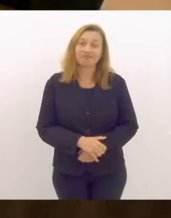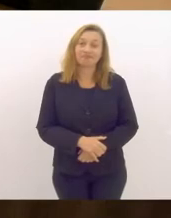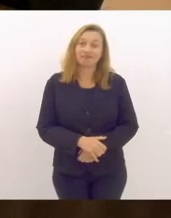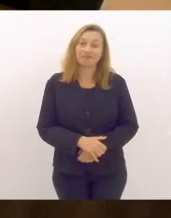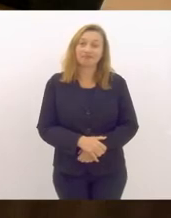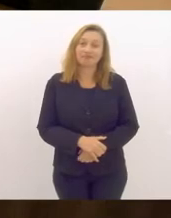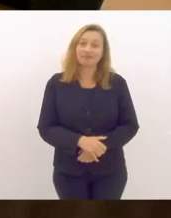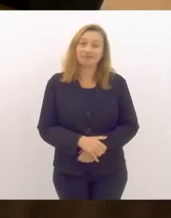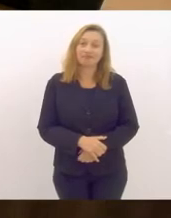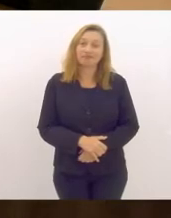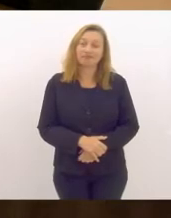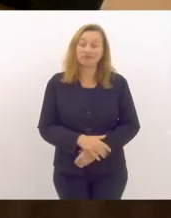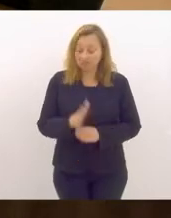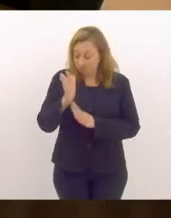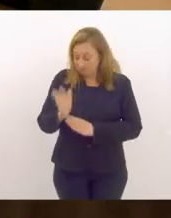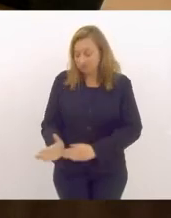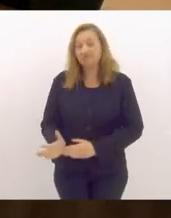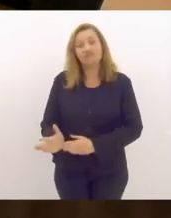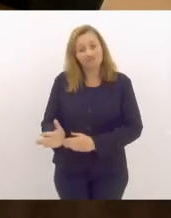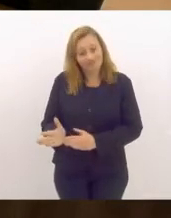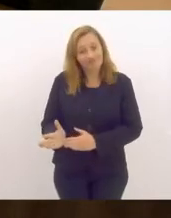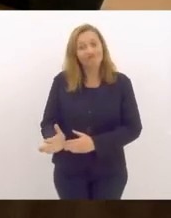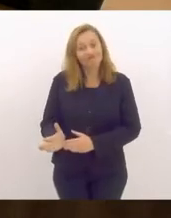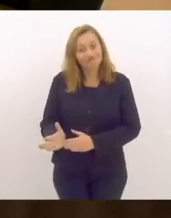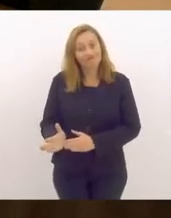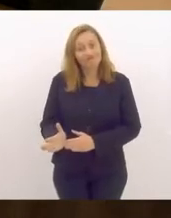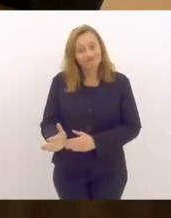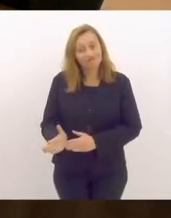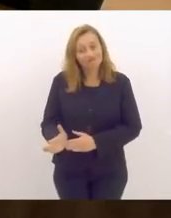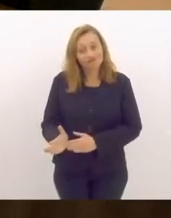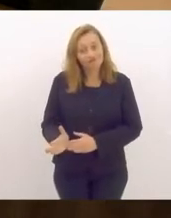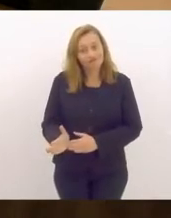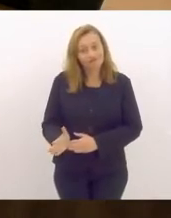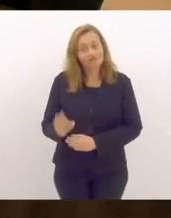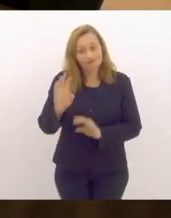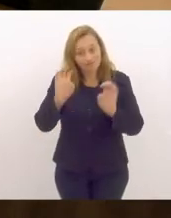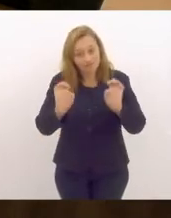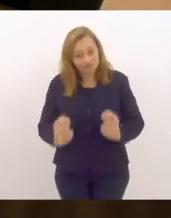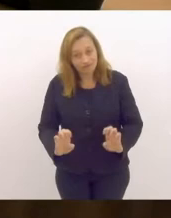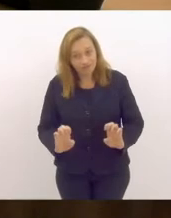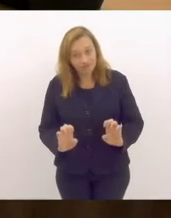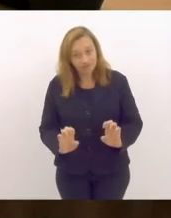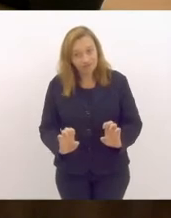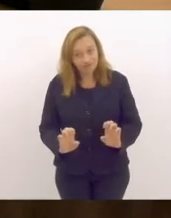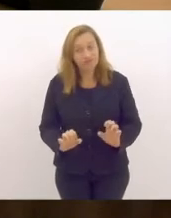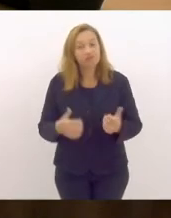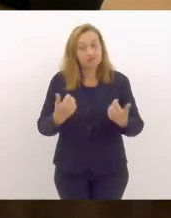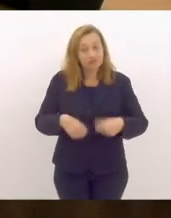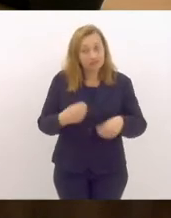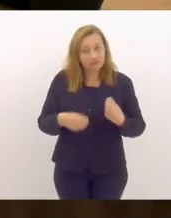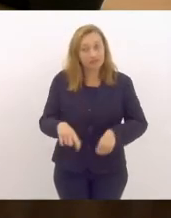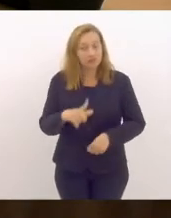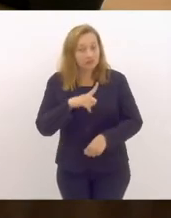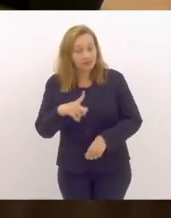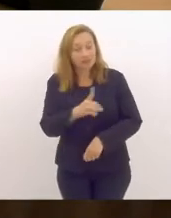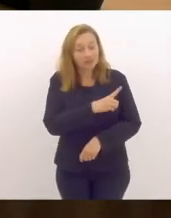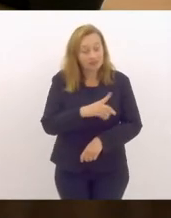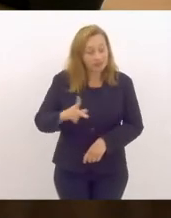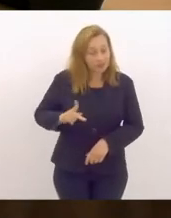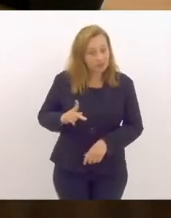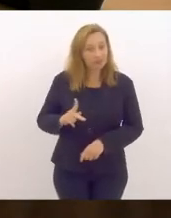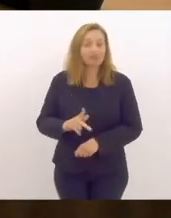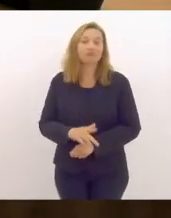absolutamente fiel aos princípios que deve ter a nossa